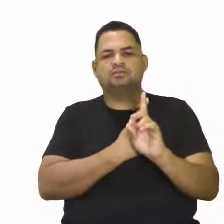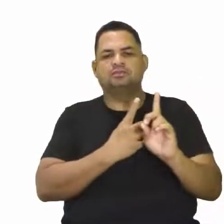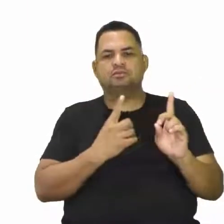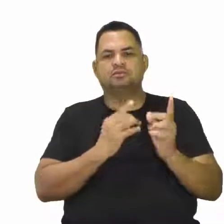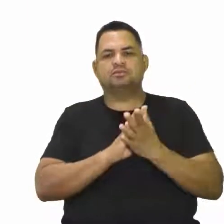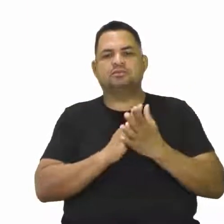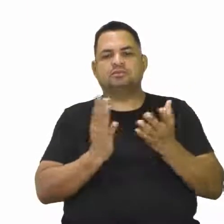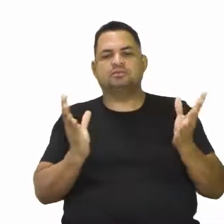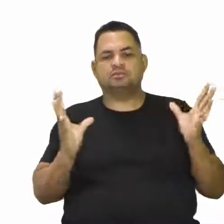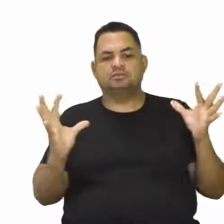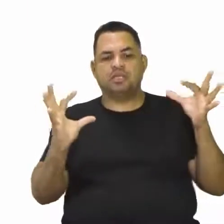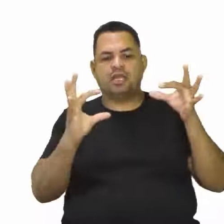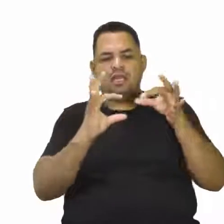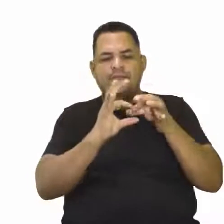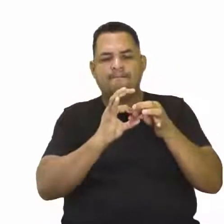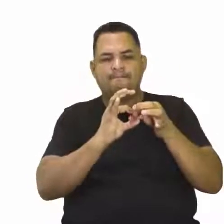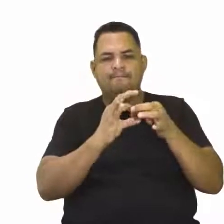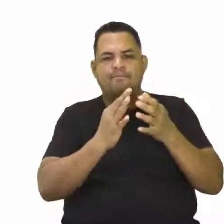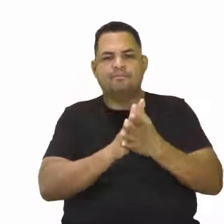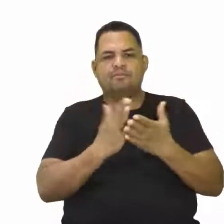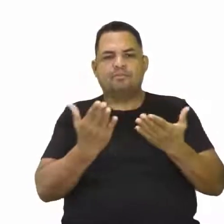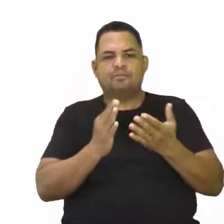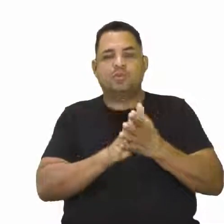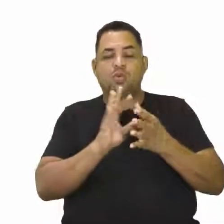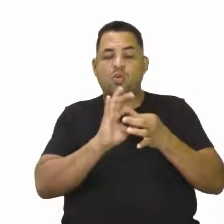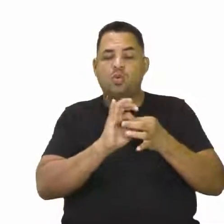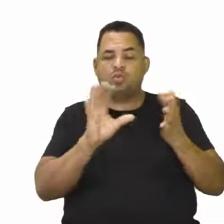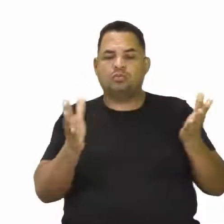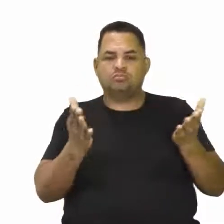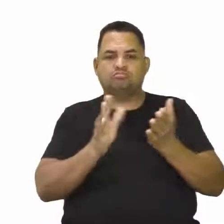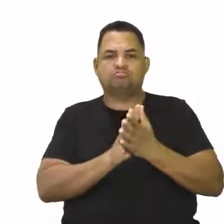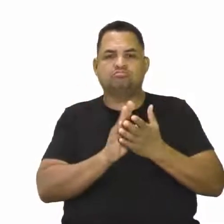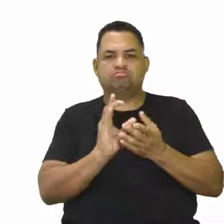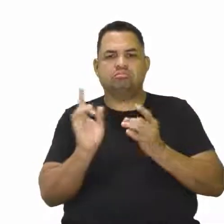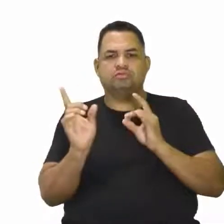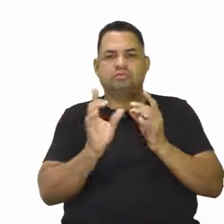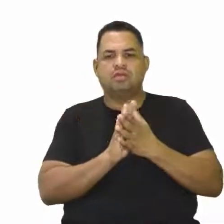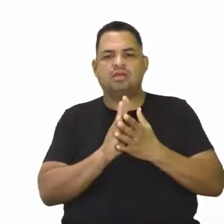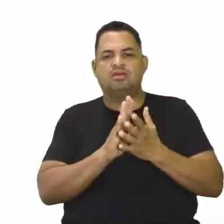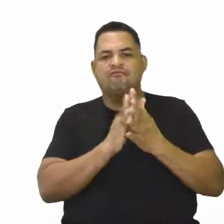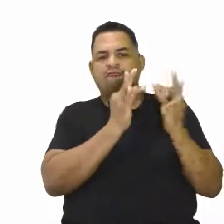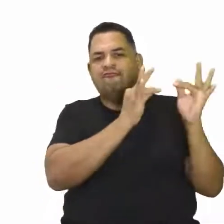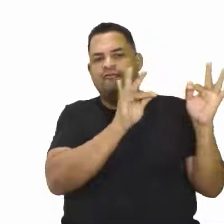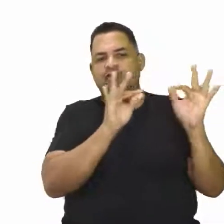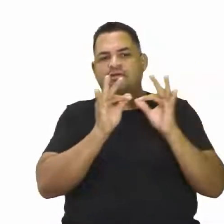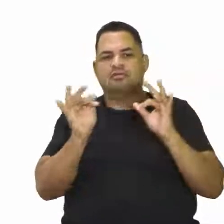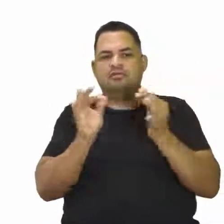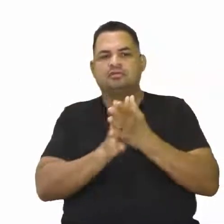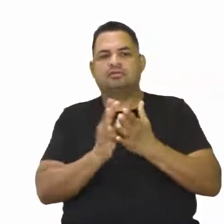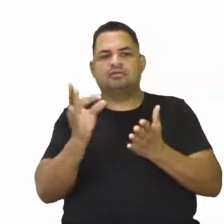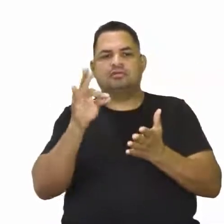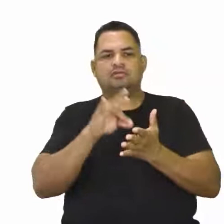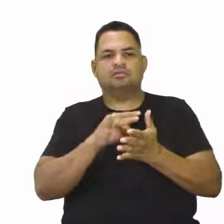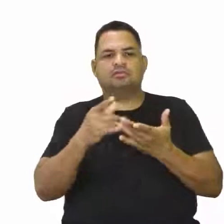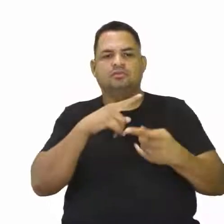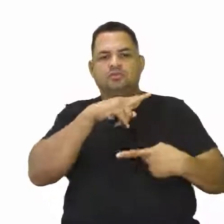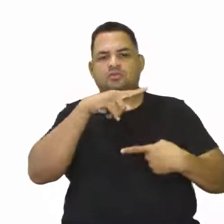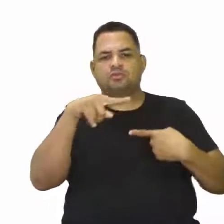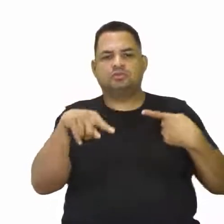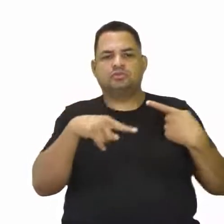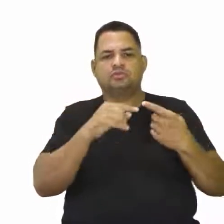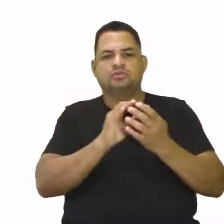de dependência ou de independência entre as orações. Na verdade, o papel delas